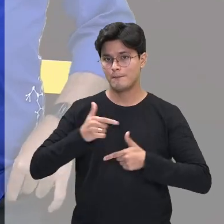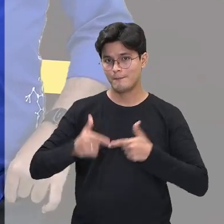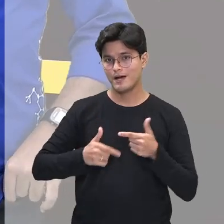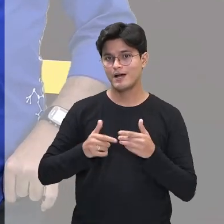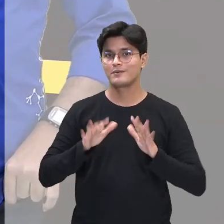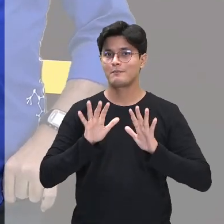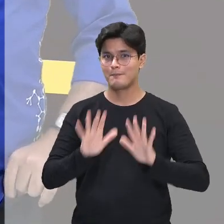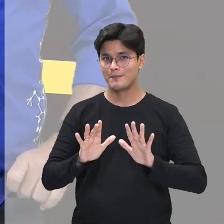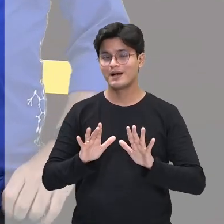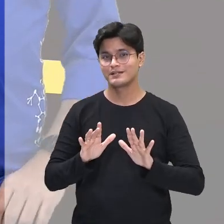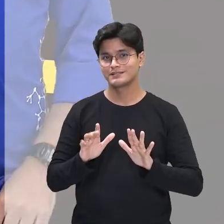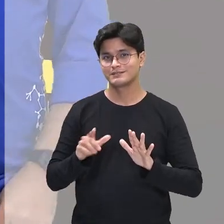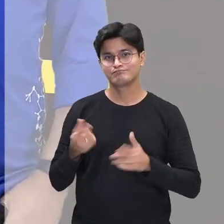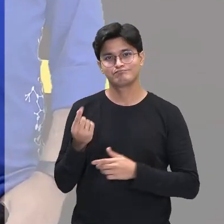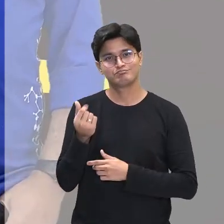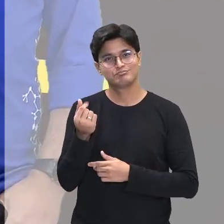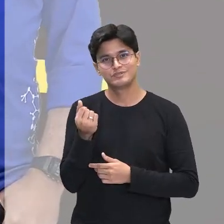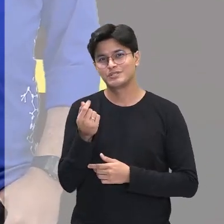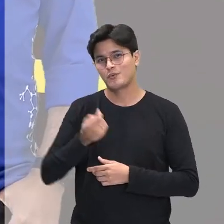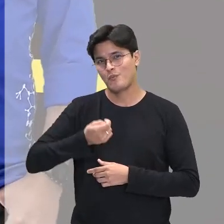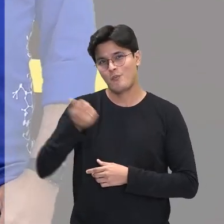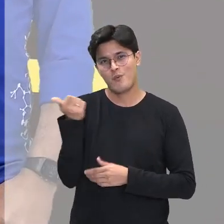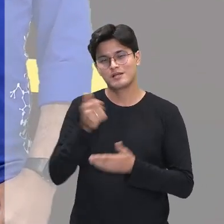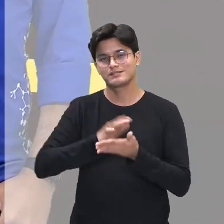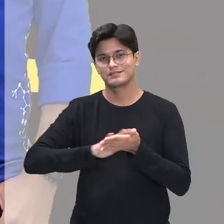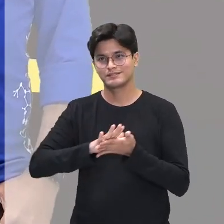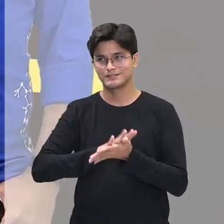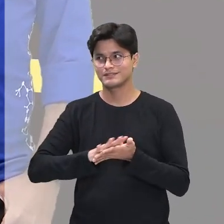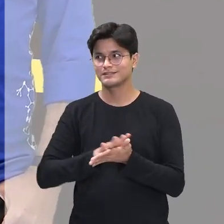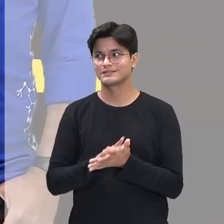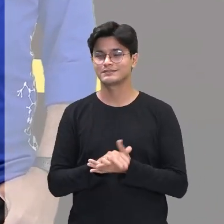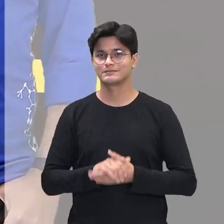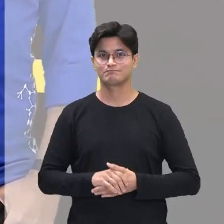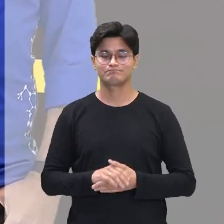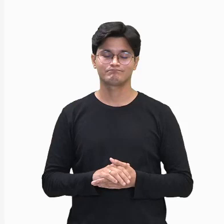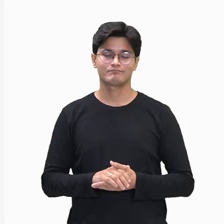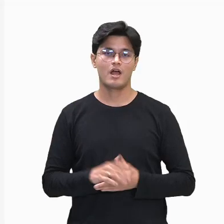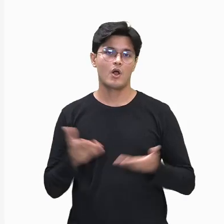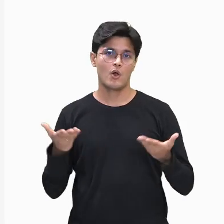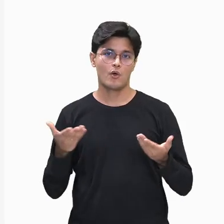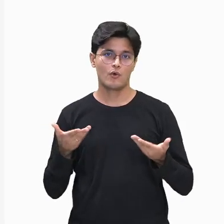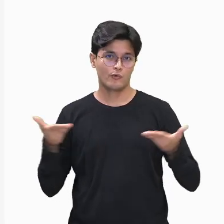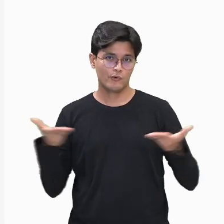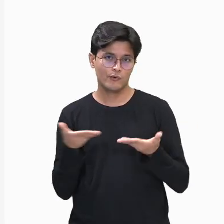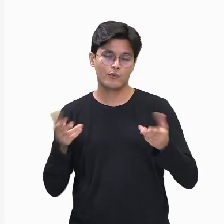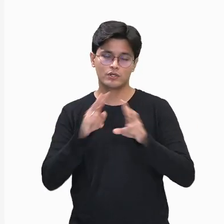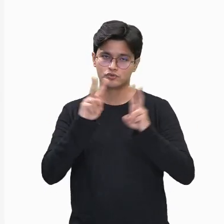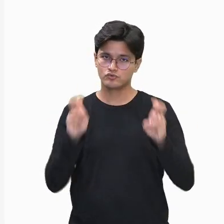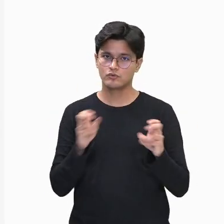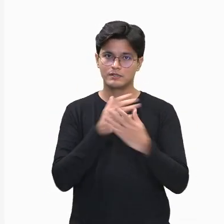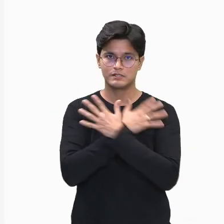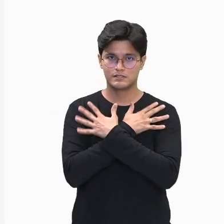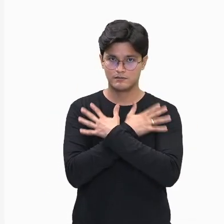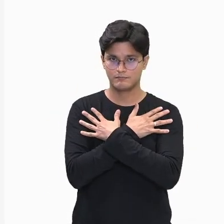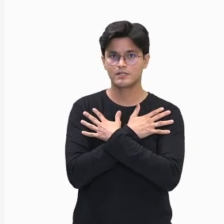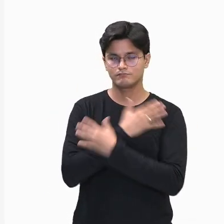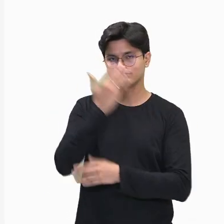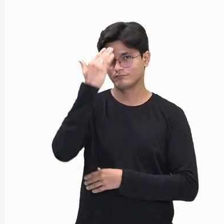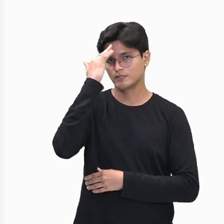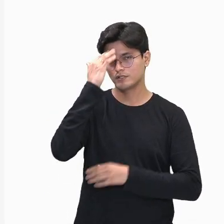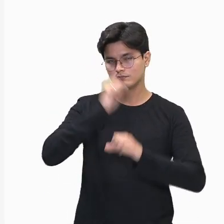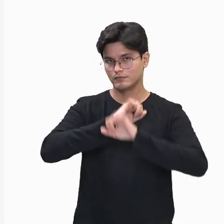bolsos vazios, tá bom? Vamos falar um pouquinho sobre desemprego, a gente vai entender essa situação. Então, gente,